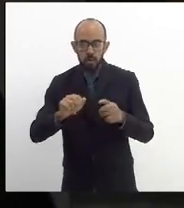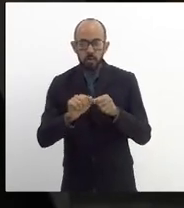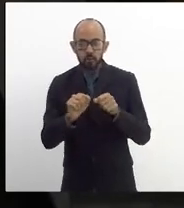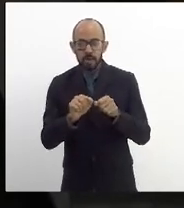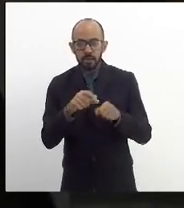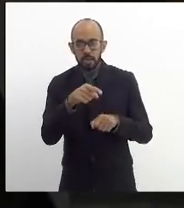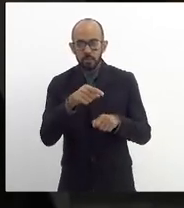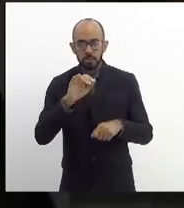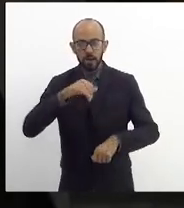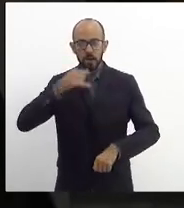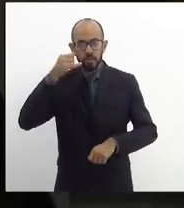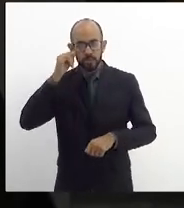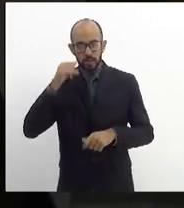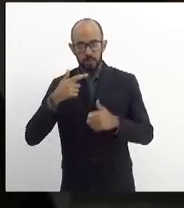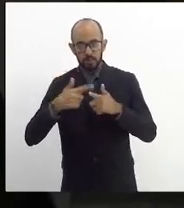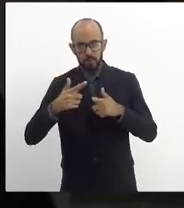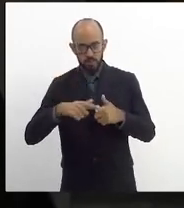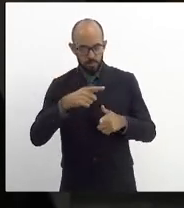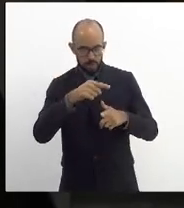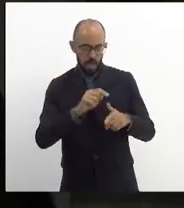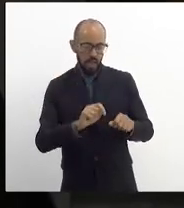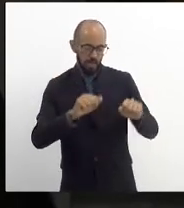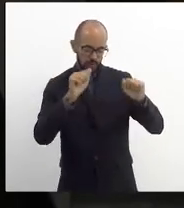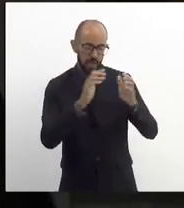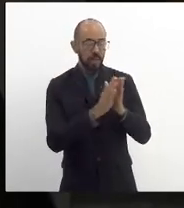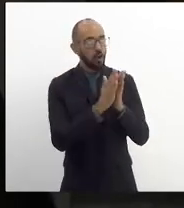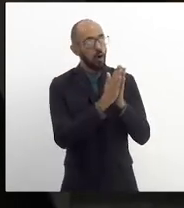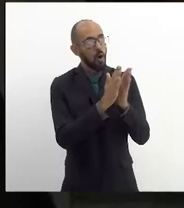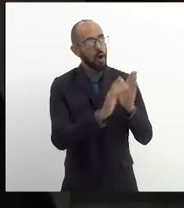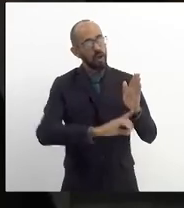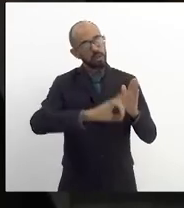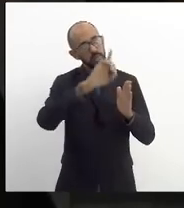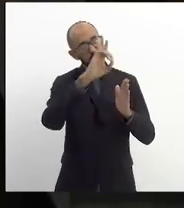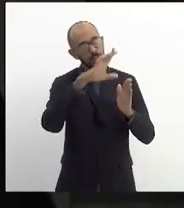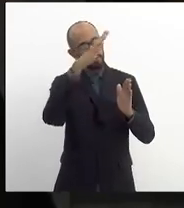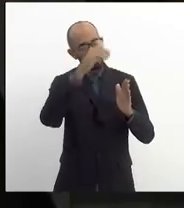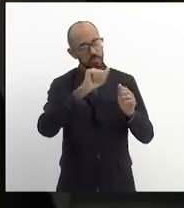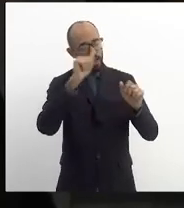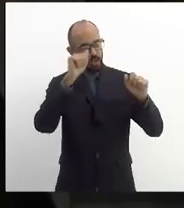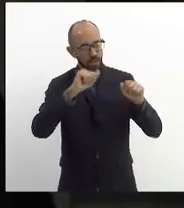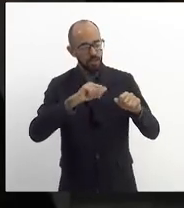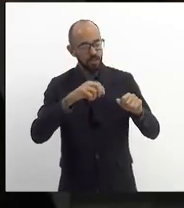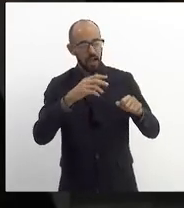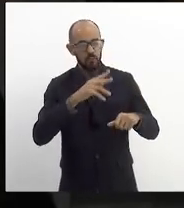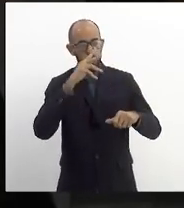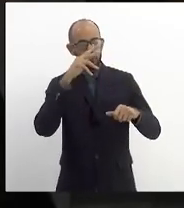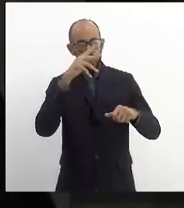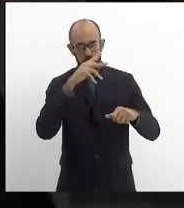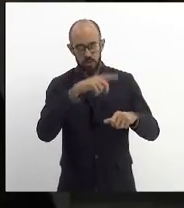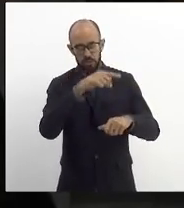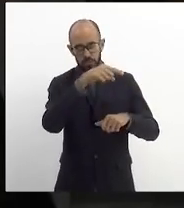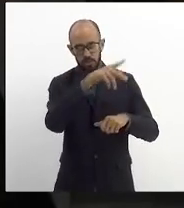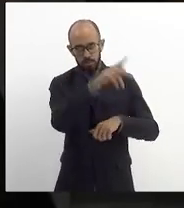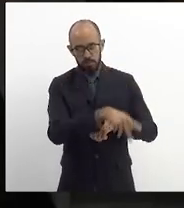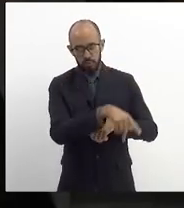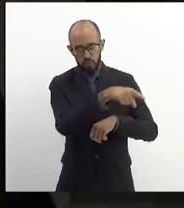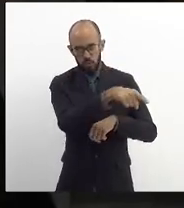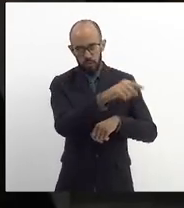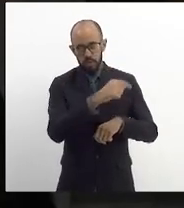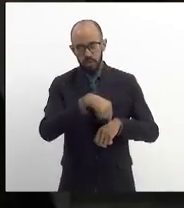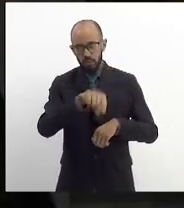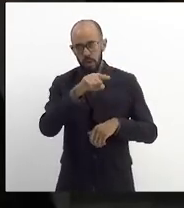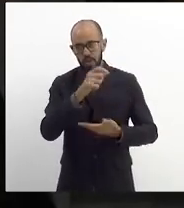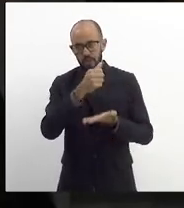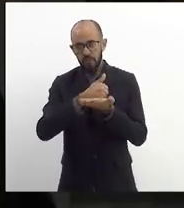problema a rezadeira vai orar Deus para fortalecer pensou e mandava na parte